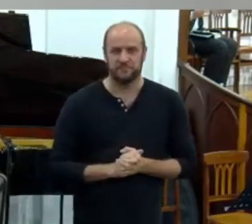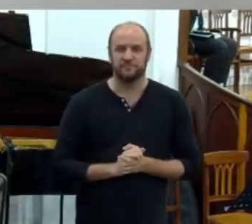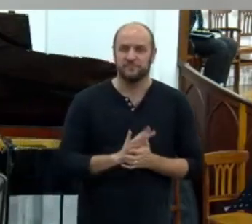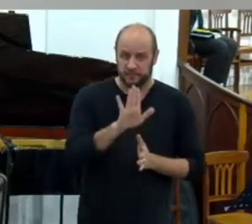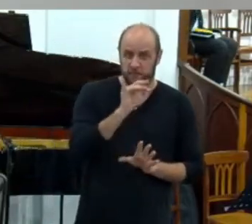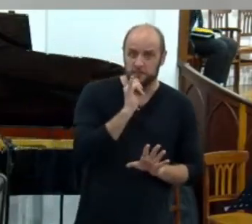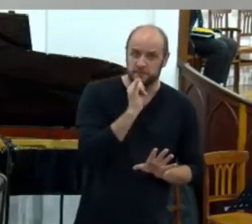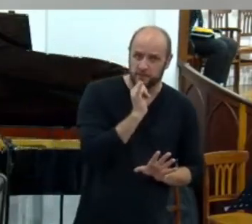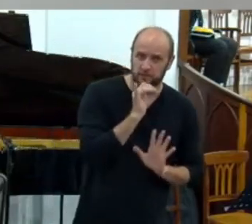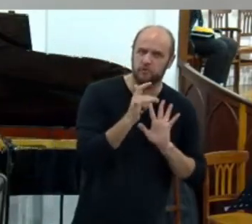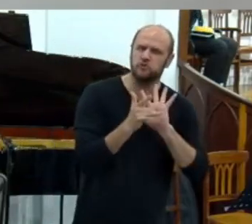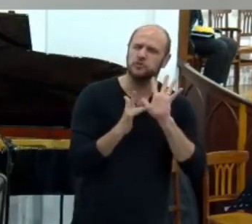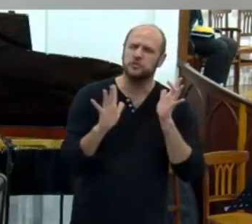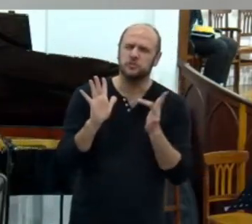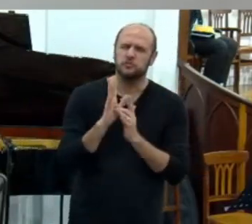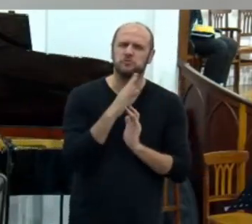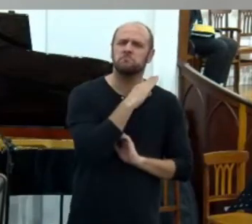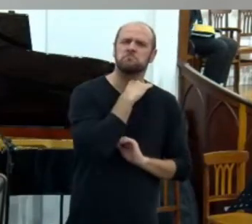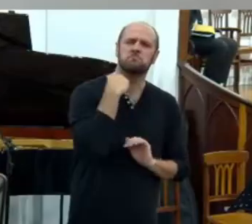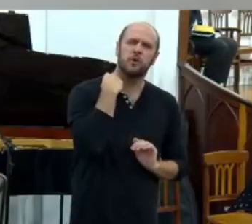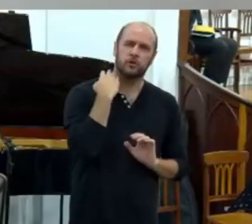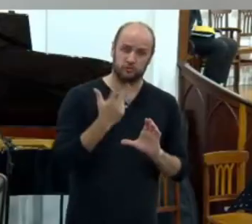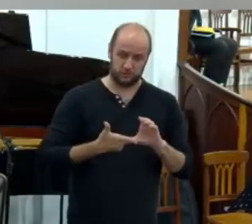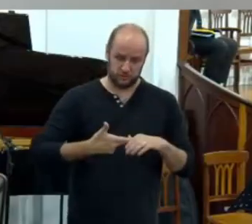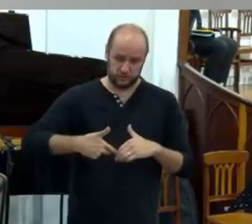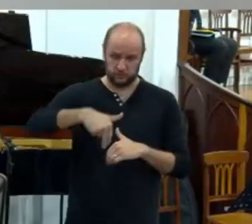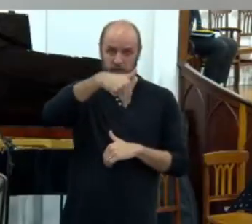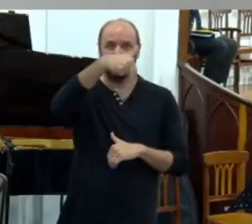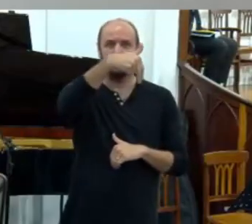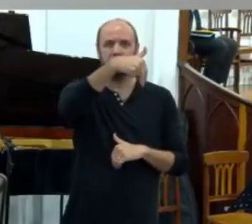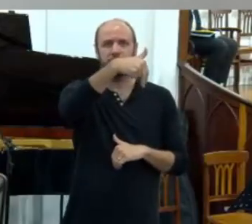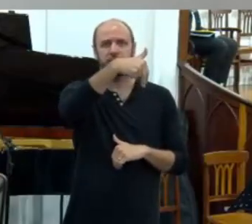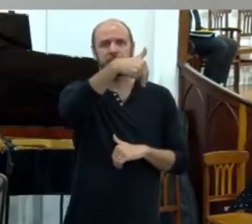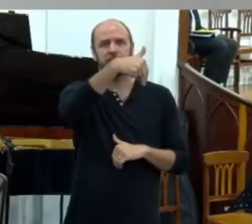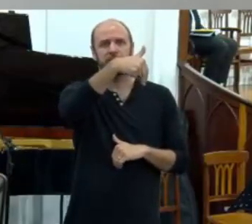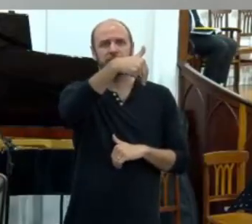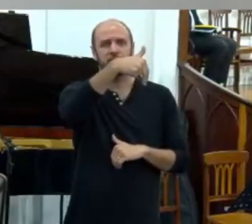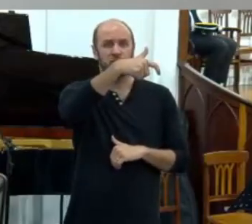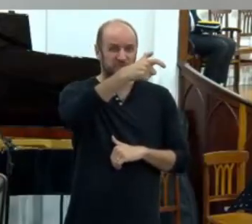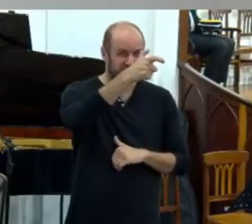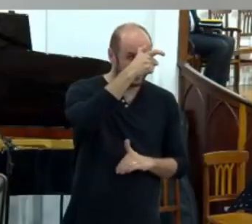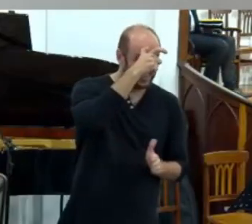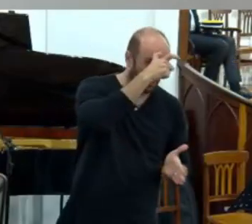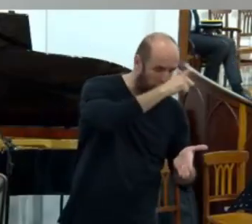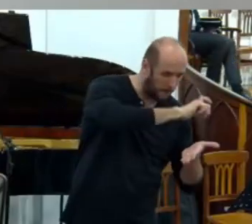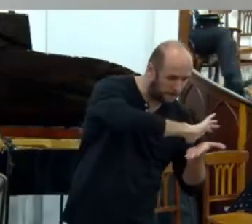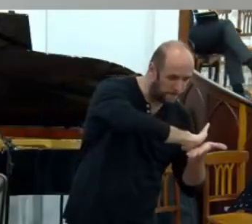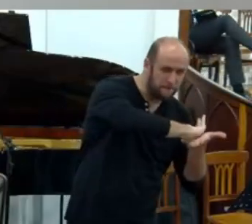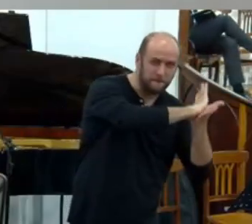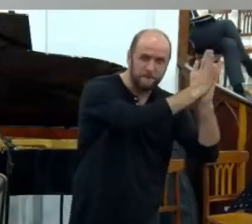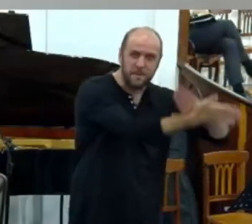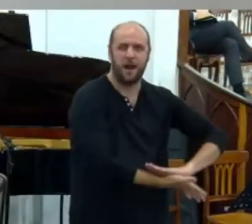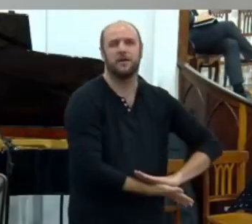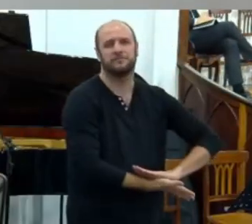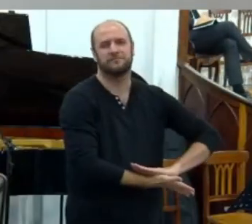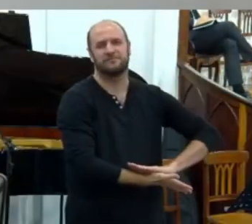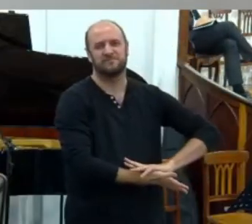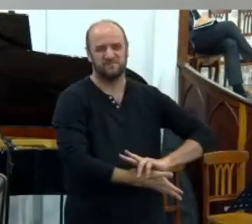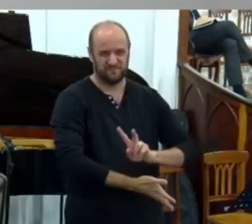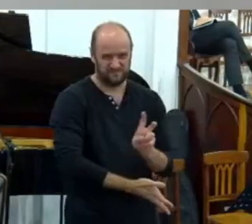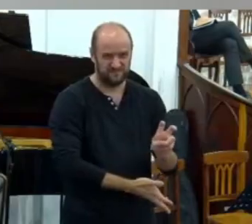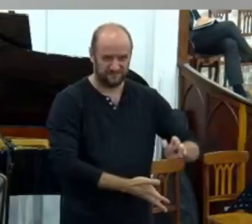Cristo, em sua morte e ressurreição, derrotou a Satanás, pisou na cabeça da